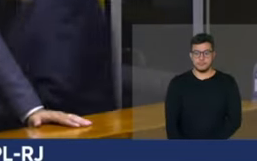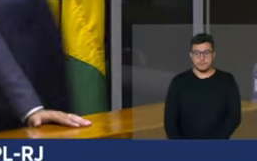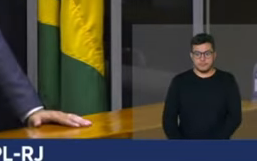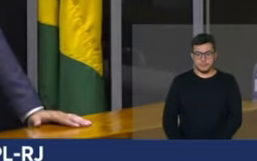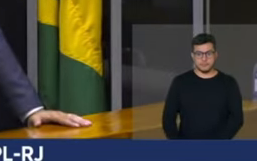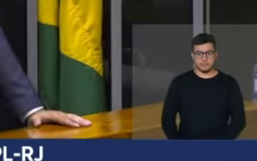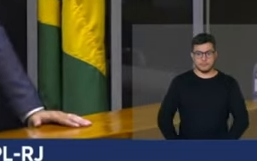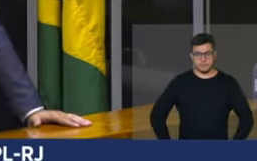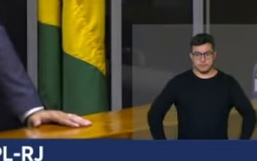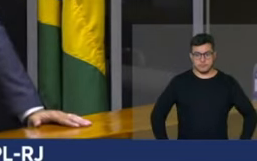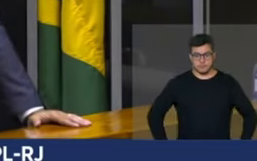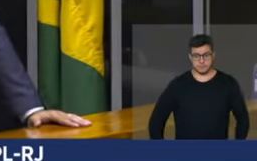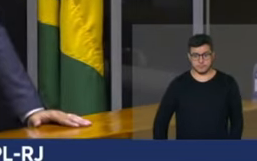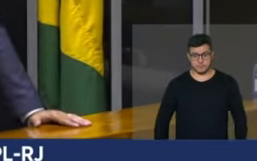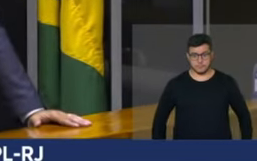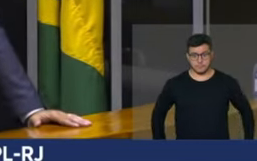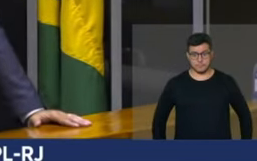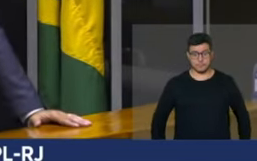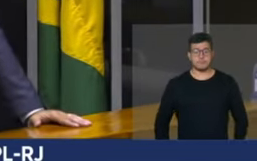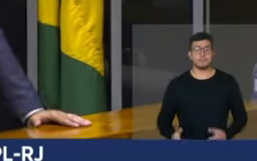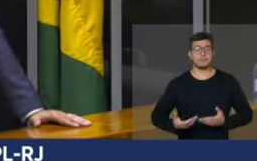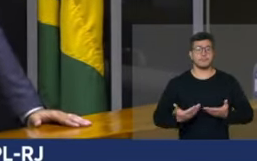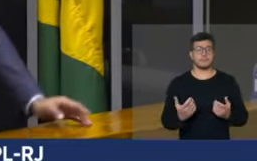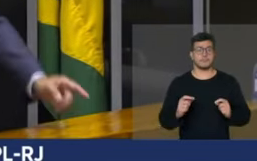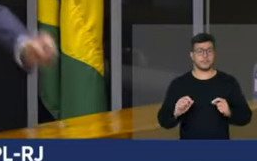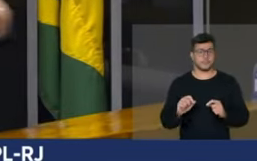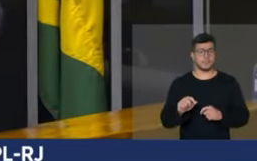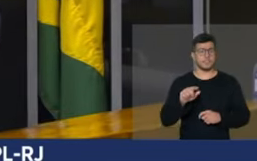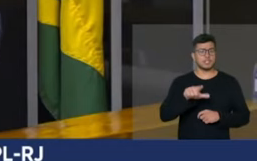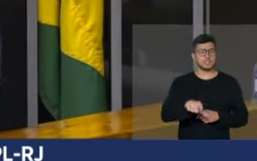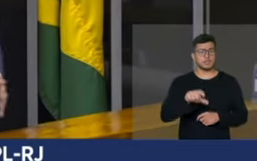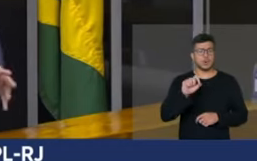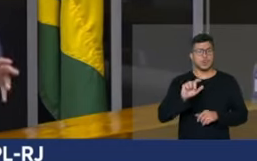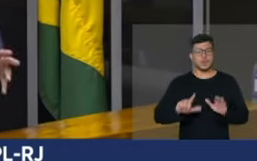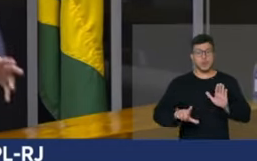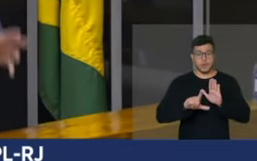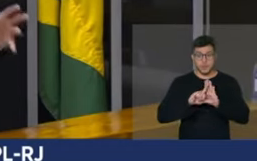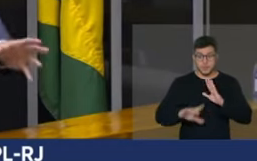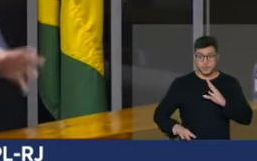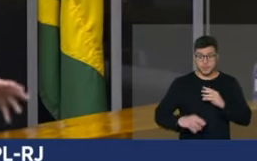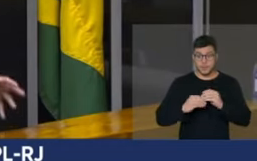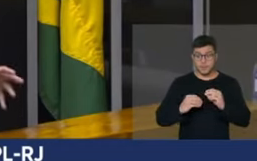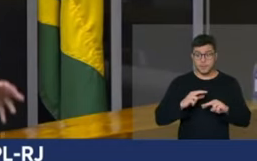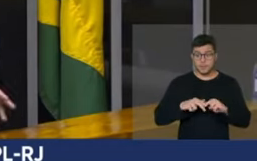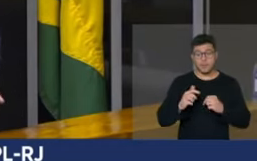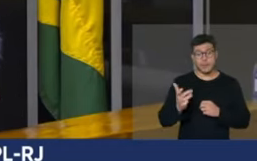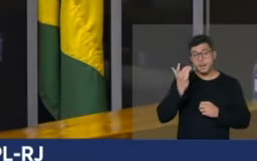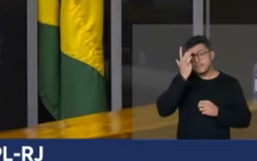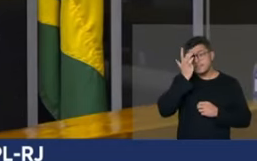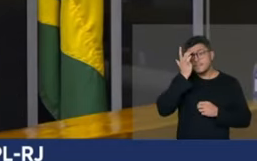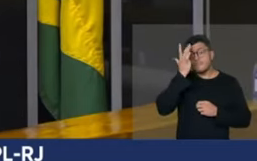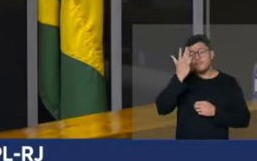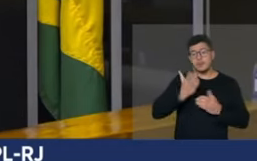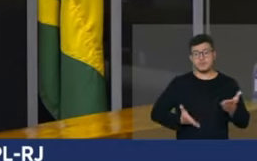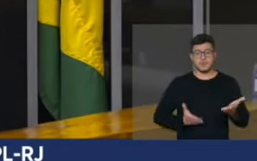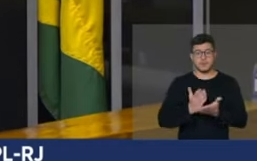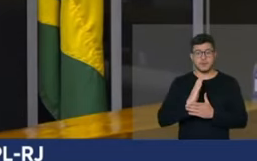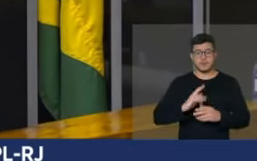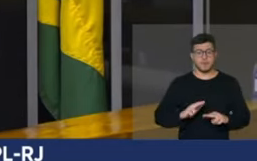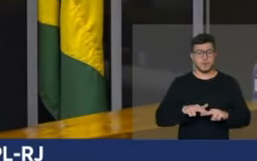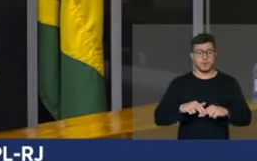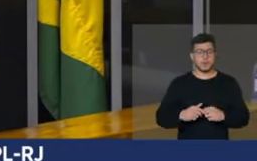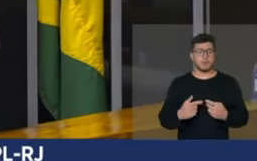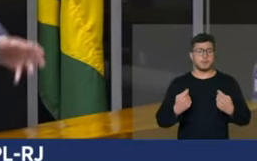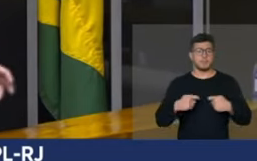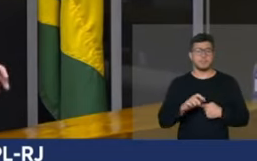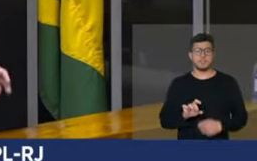fiscal, porque ela é mais fácil de ser aprovada, porque são necessários somente a maioria absoluta, e não